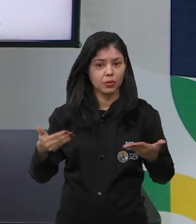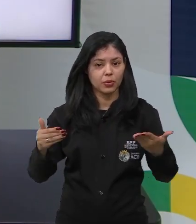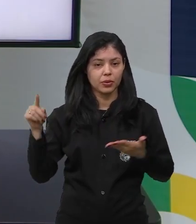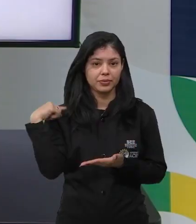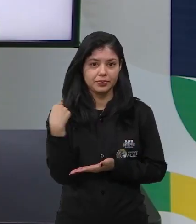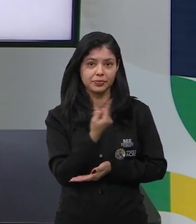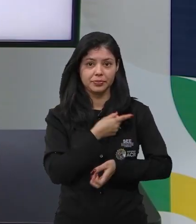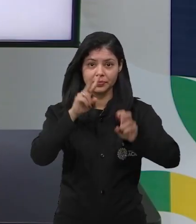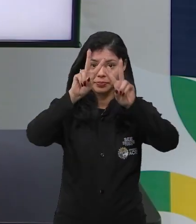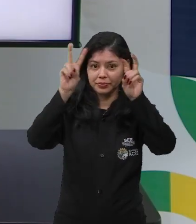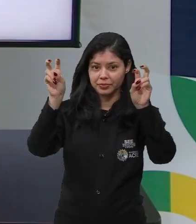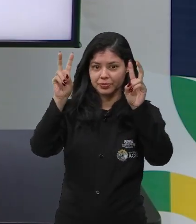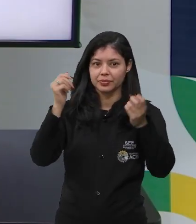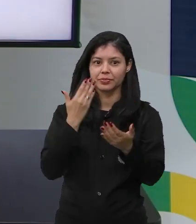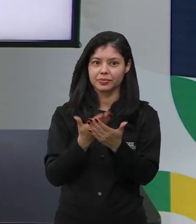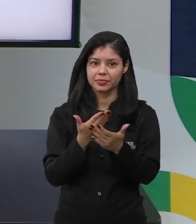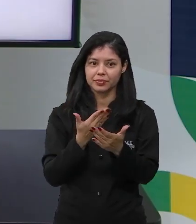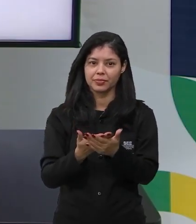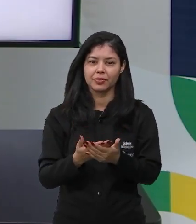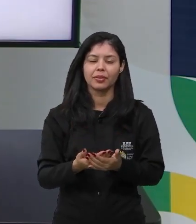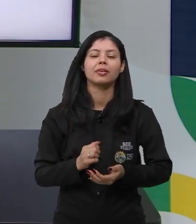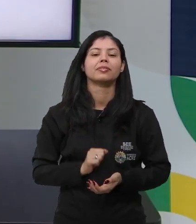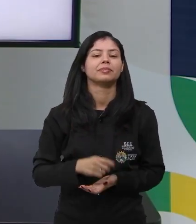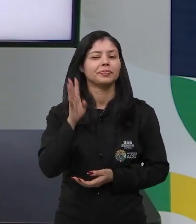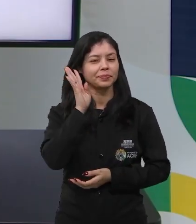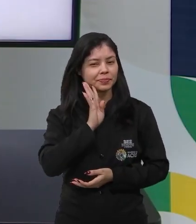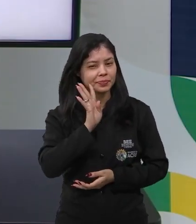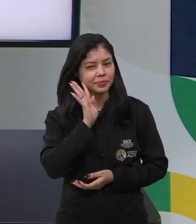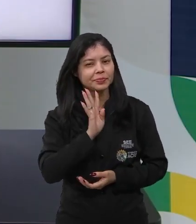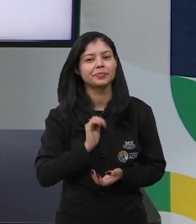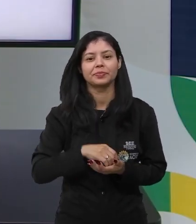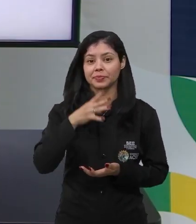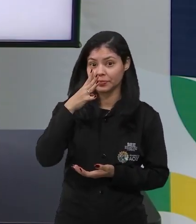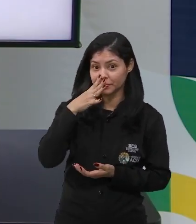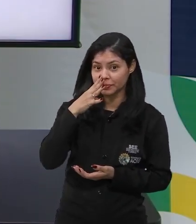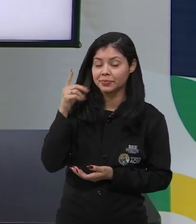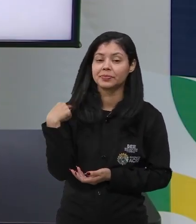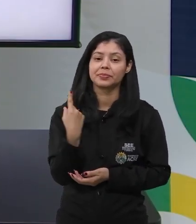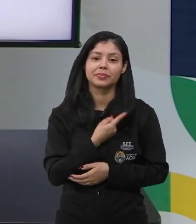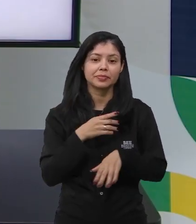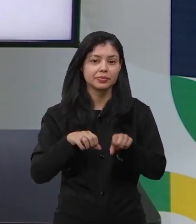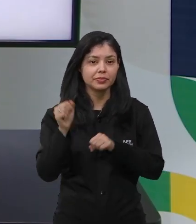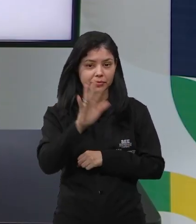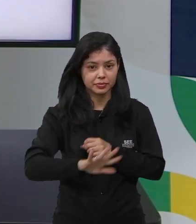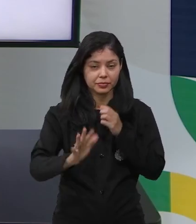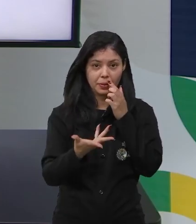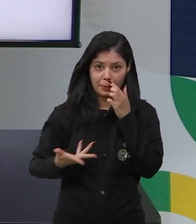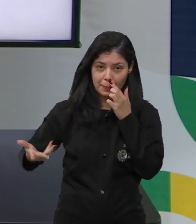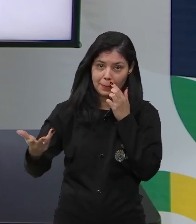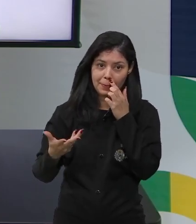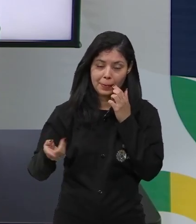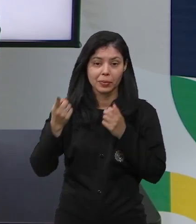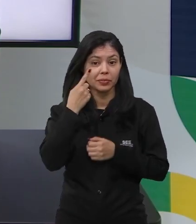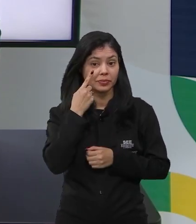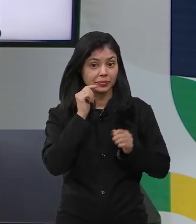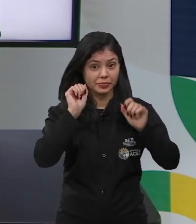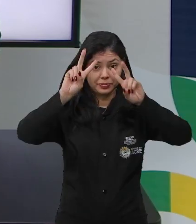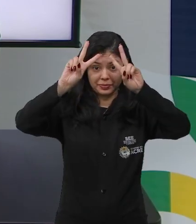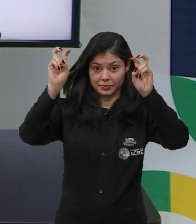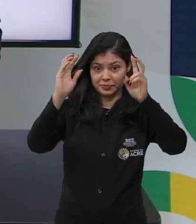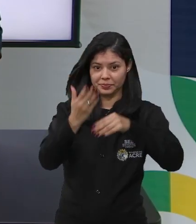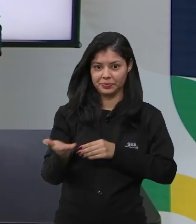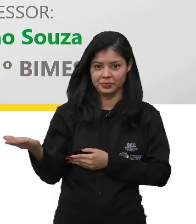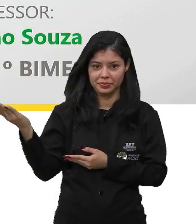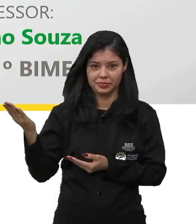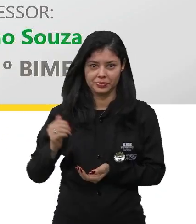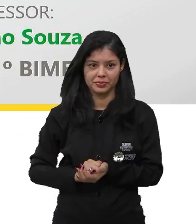vocês hoje uma aula super interessante aqui da nossa formação geral básica. Olha o tema da nossa